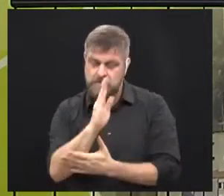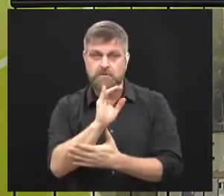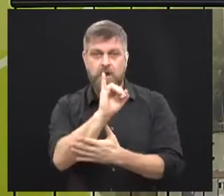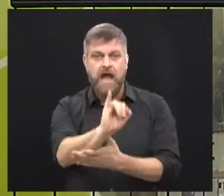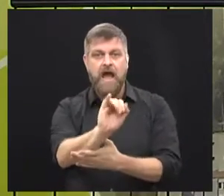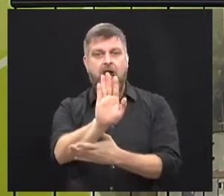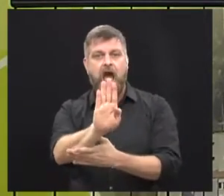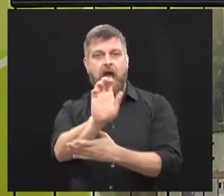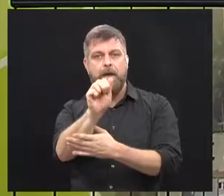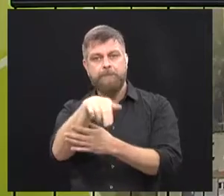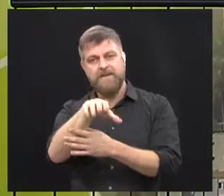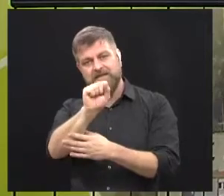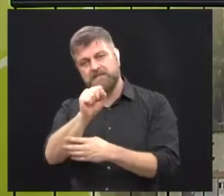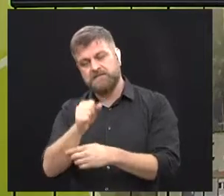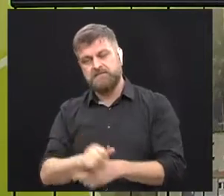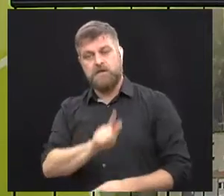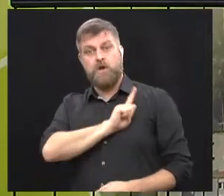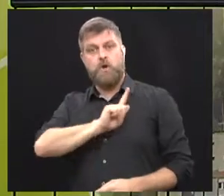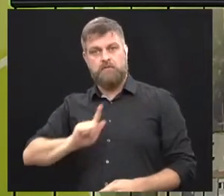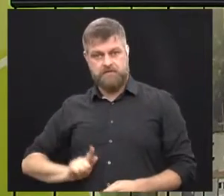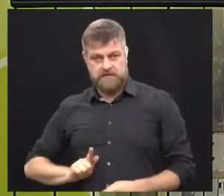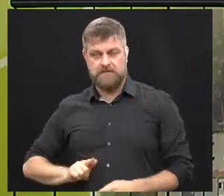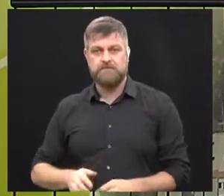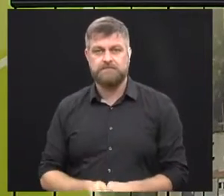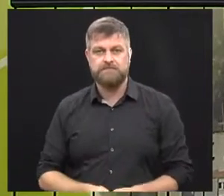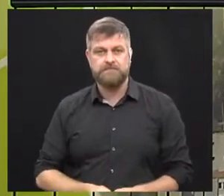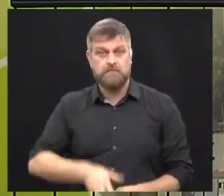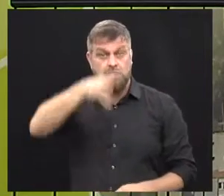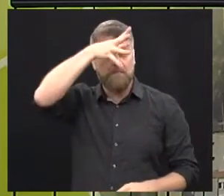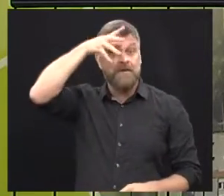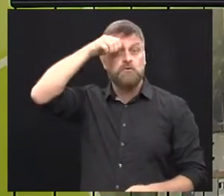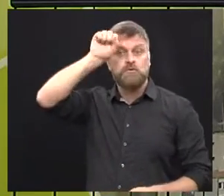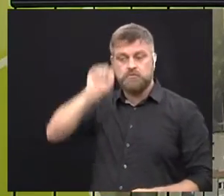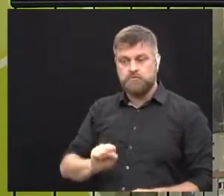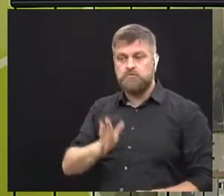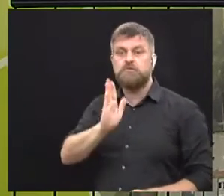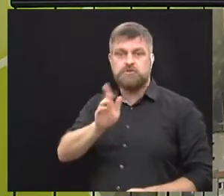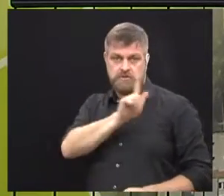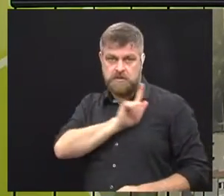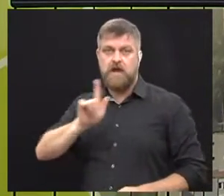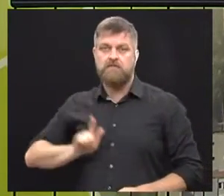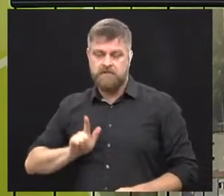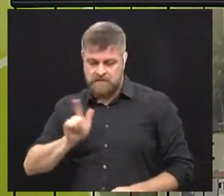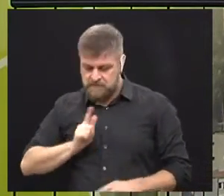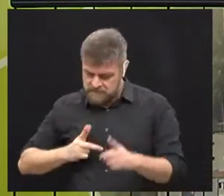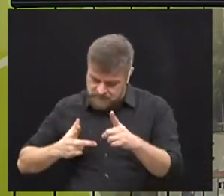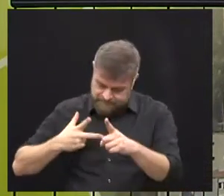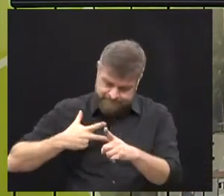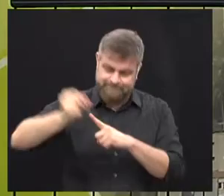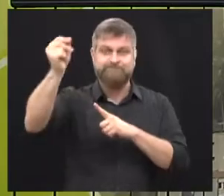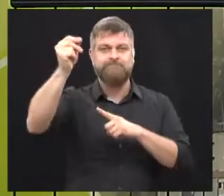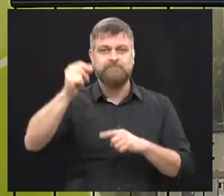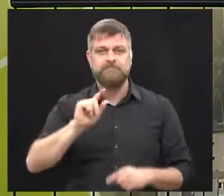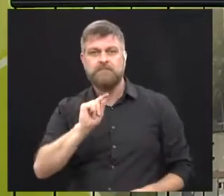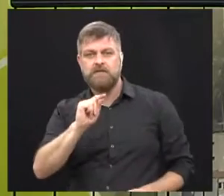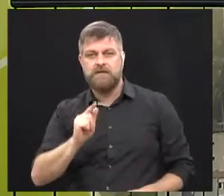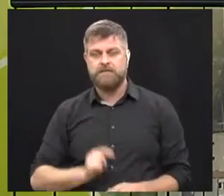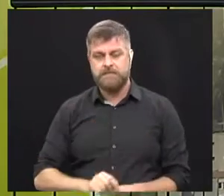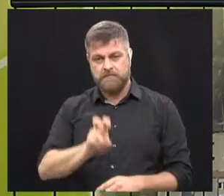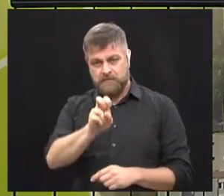do MDB, eleito governador. Mato Grosso do Sul, já temos governador eleito também, hein? Com